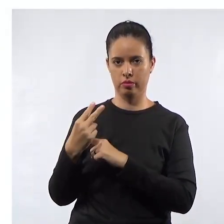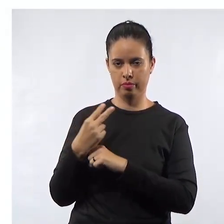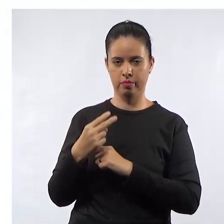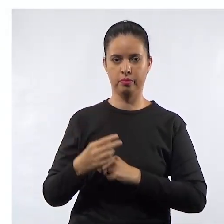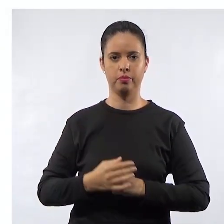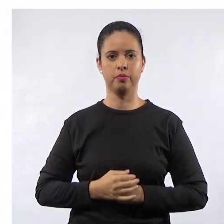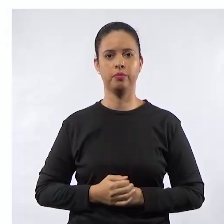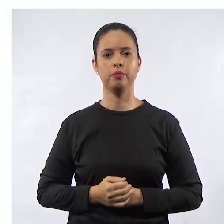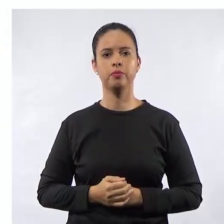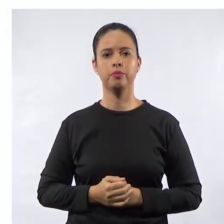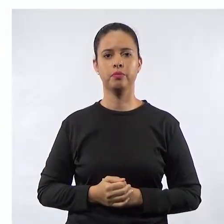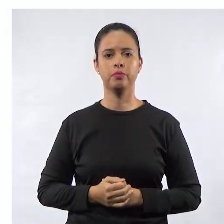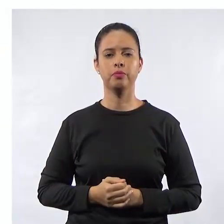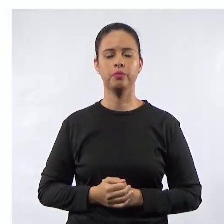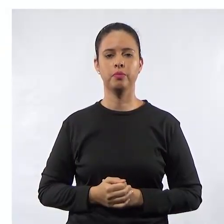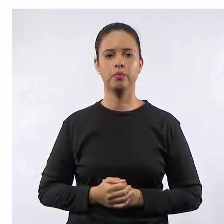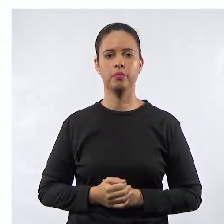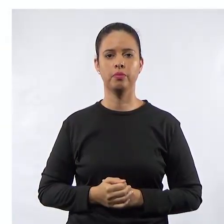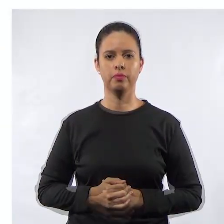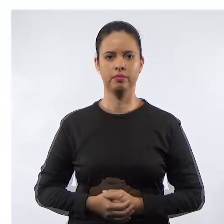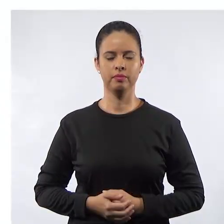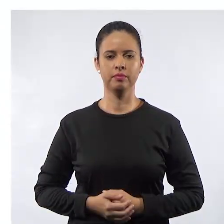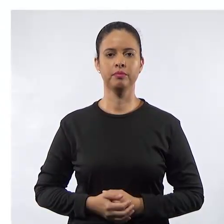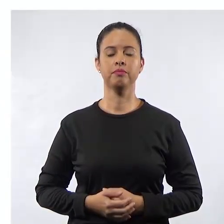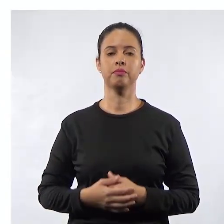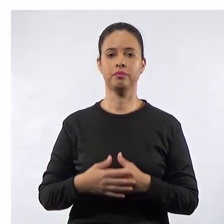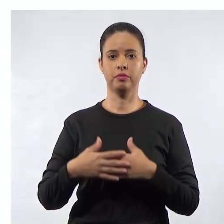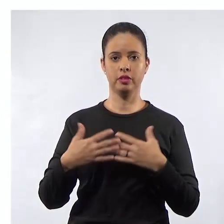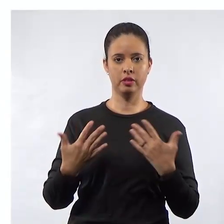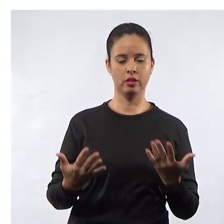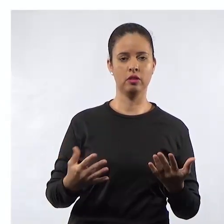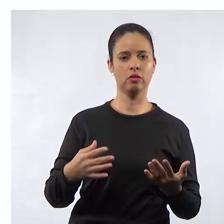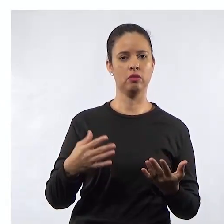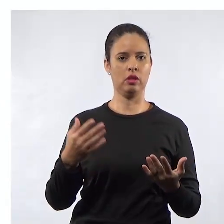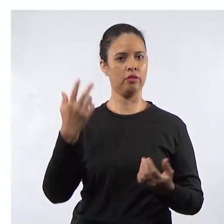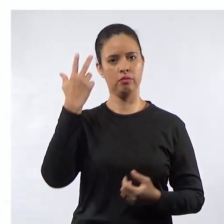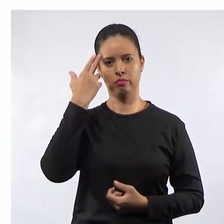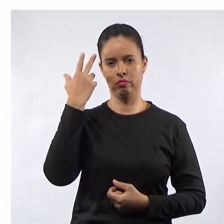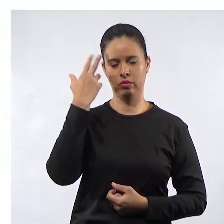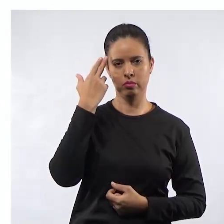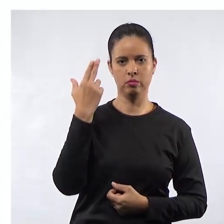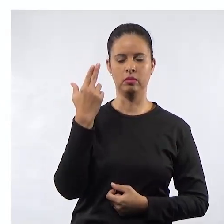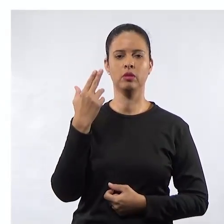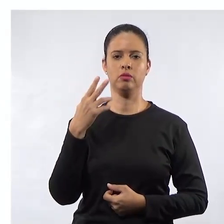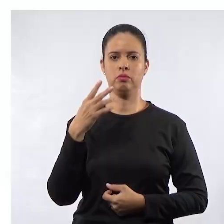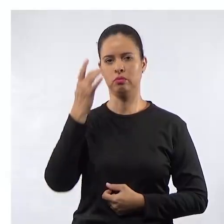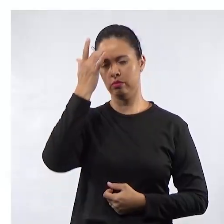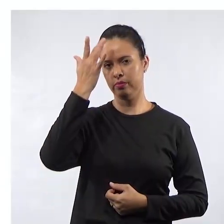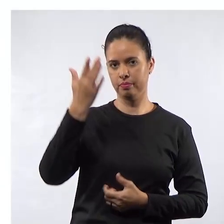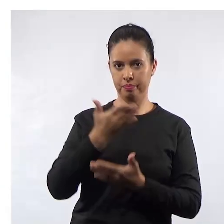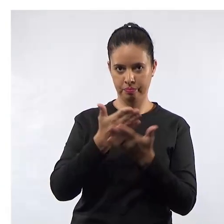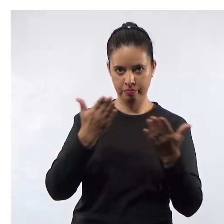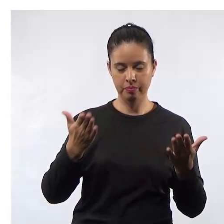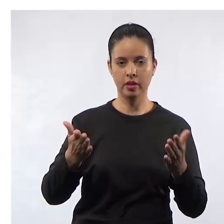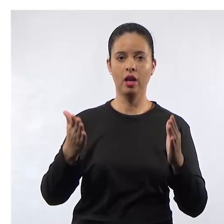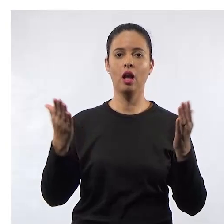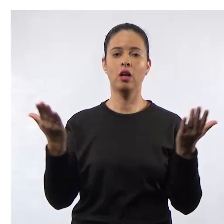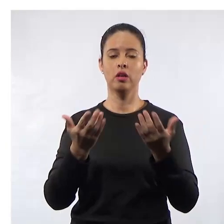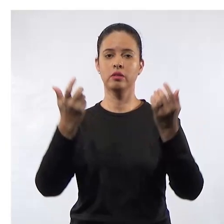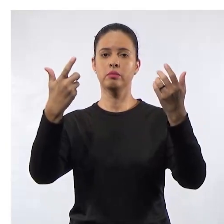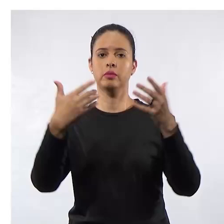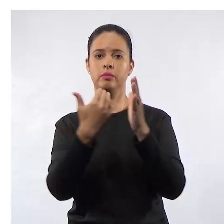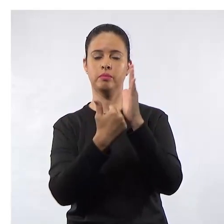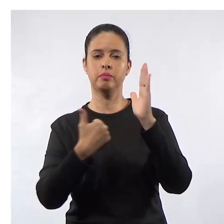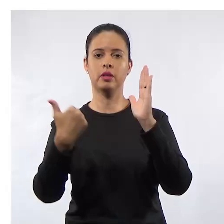oferecer à sua saúde ou à sua segurança. Tá certo? Então, bem tranquilinho para vocês essa tela aqui. Vamos falar